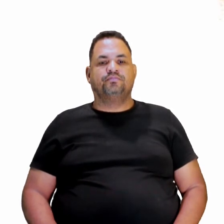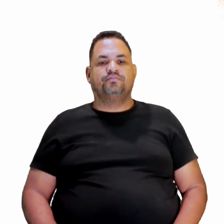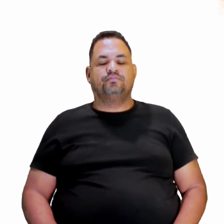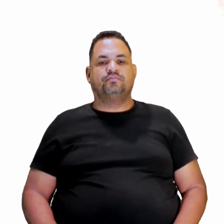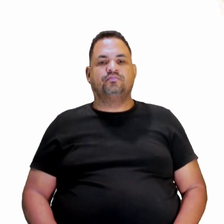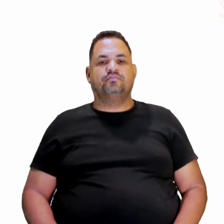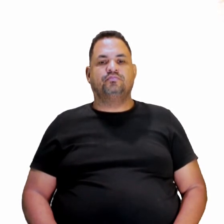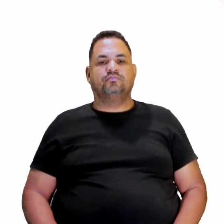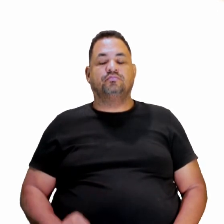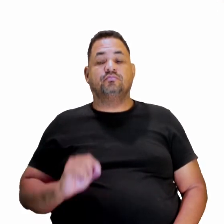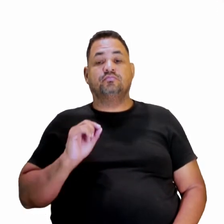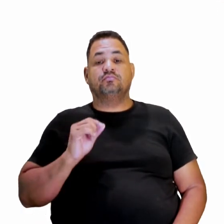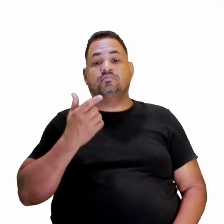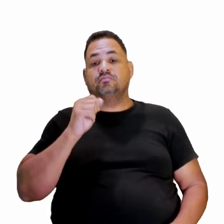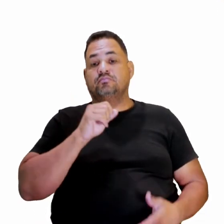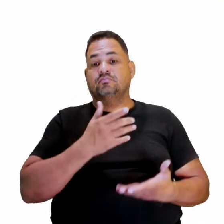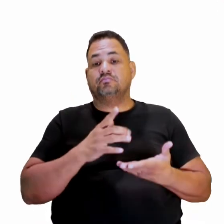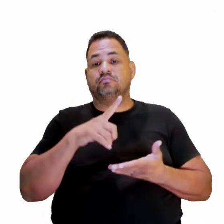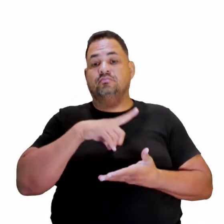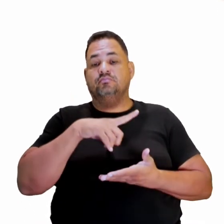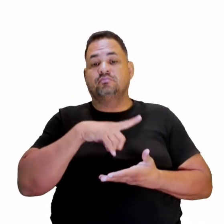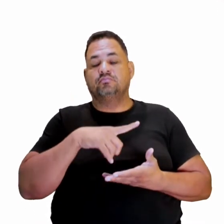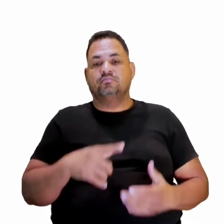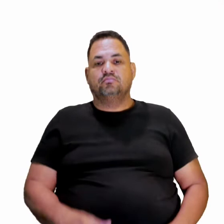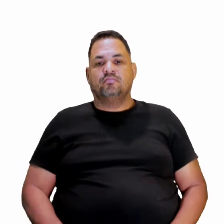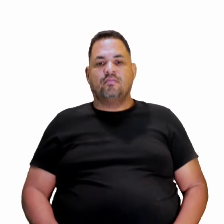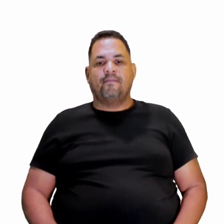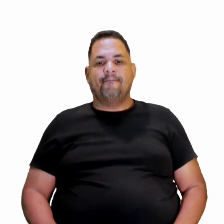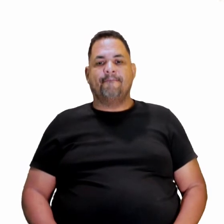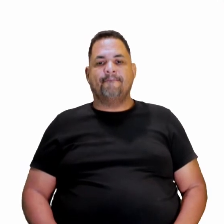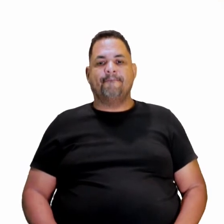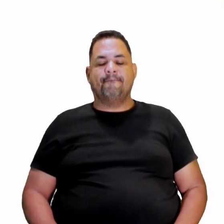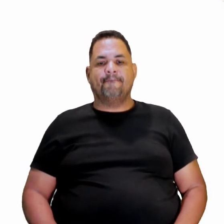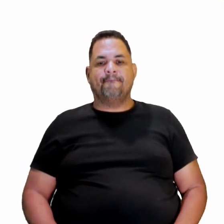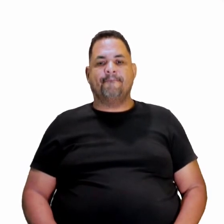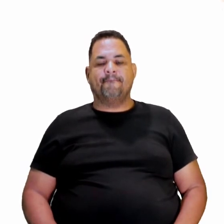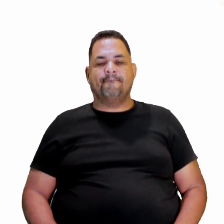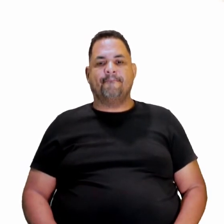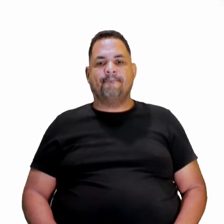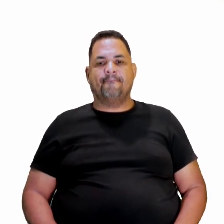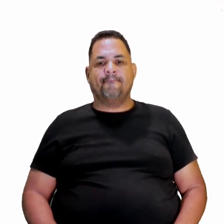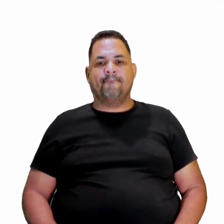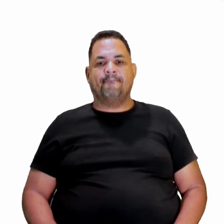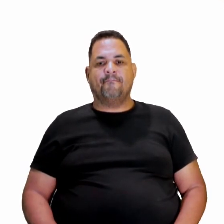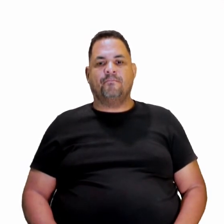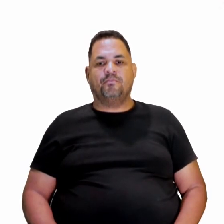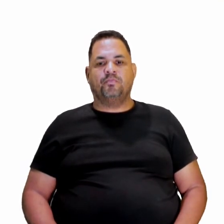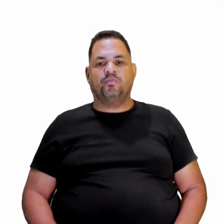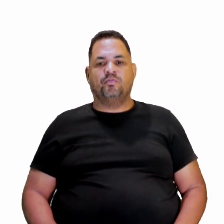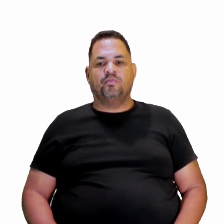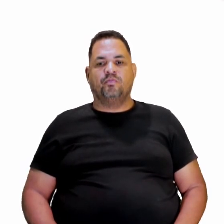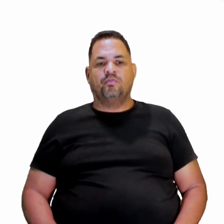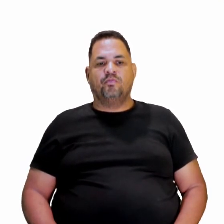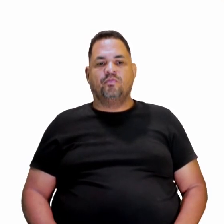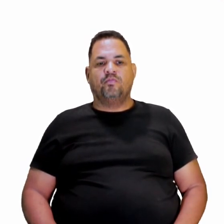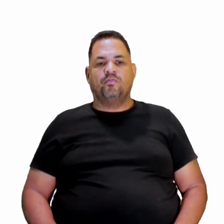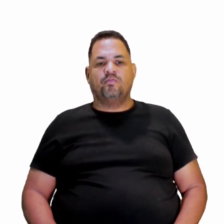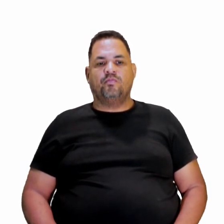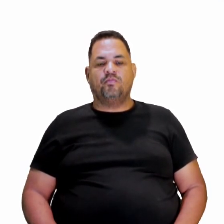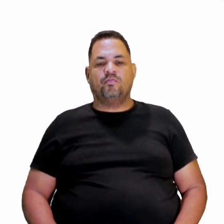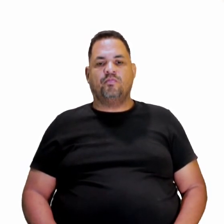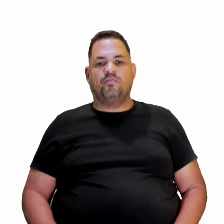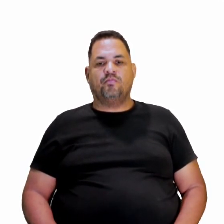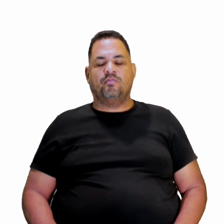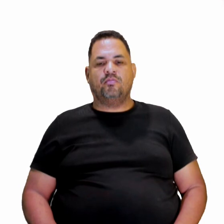Aí o que vai ficar aqui? He went went to work by